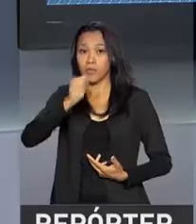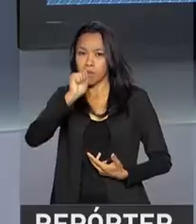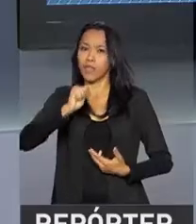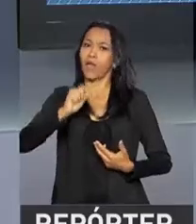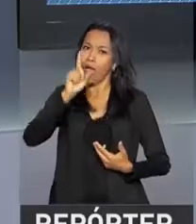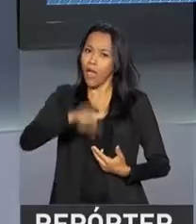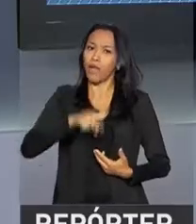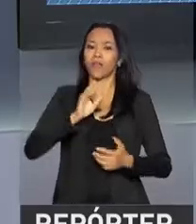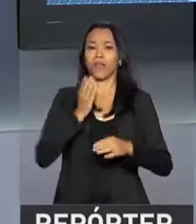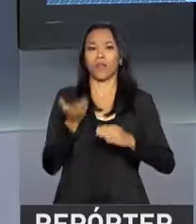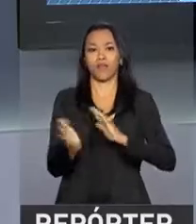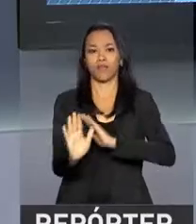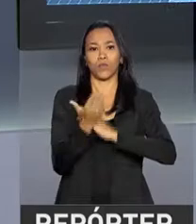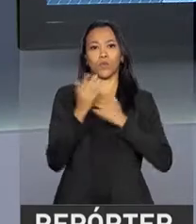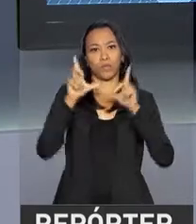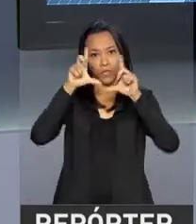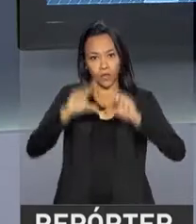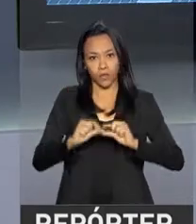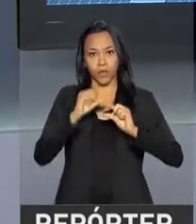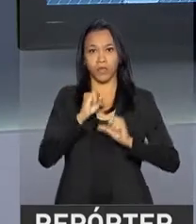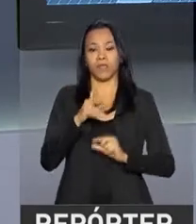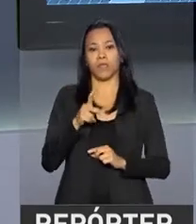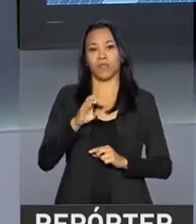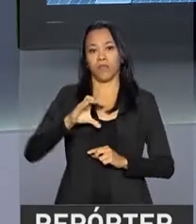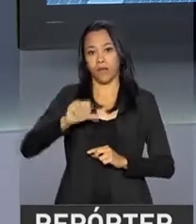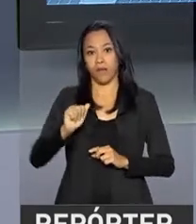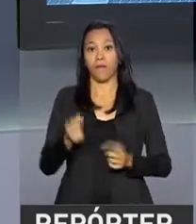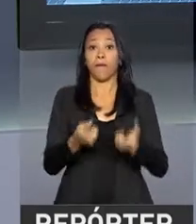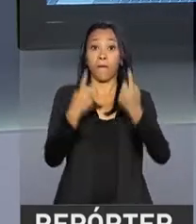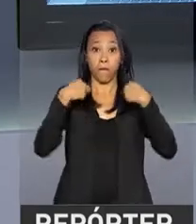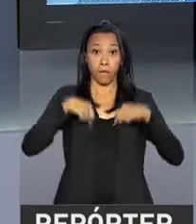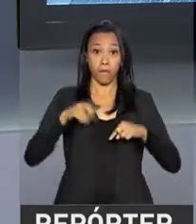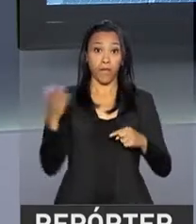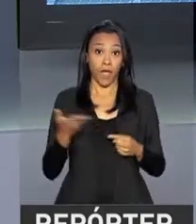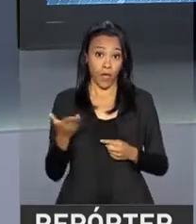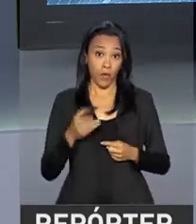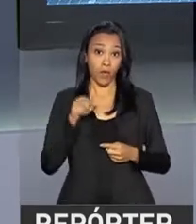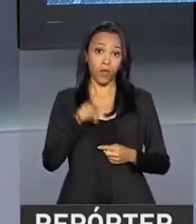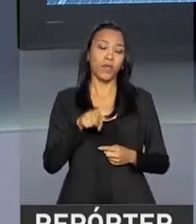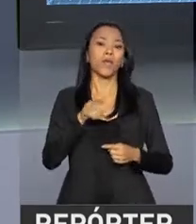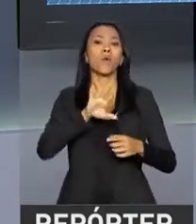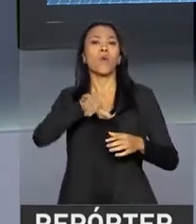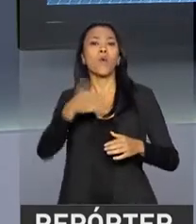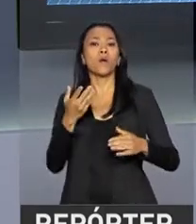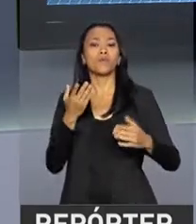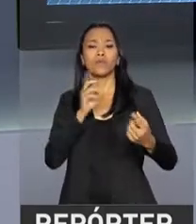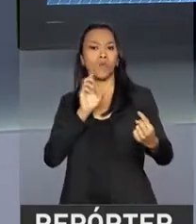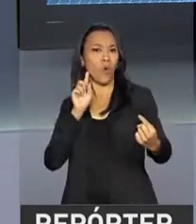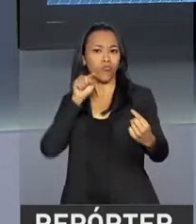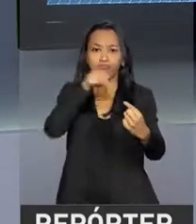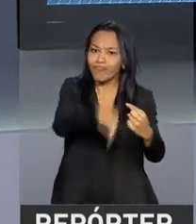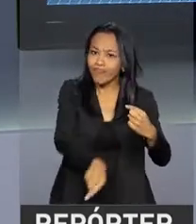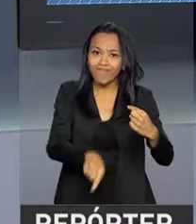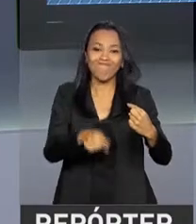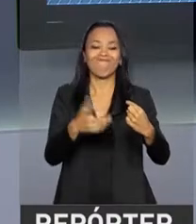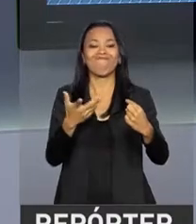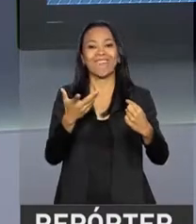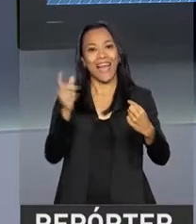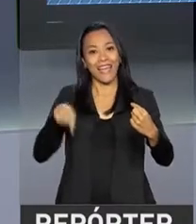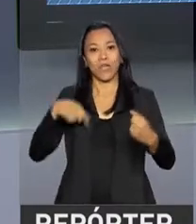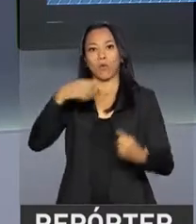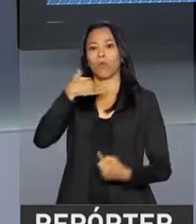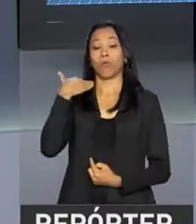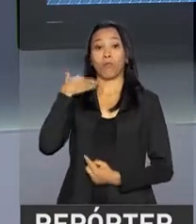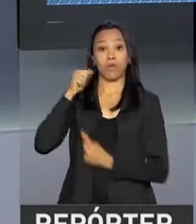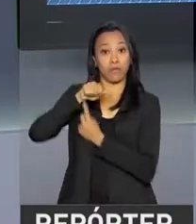ipca-15 índice utilizado pelo governo no sistema de metas que quando é descumprido obriga o presidente do banco central a escrever uma